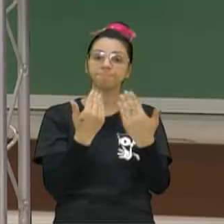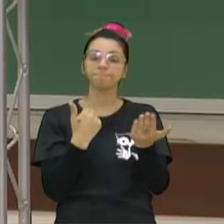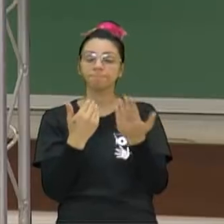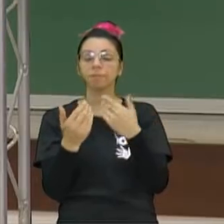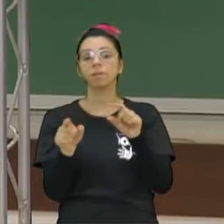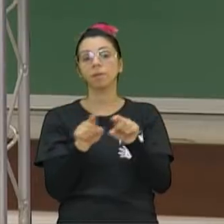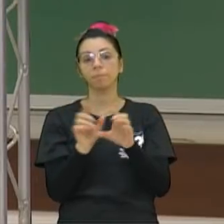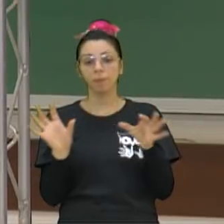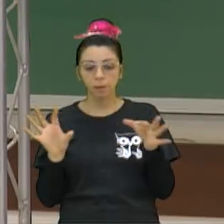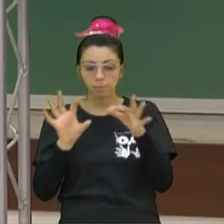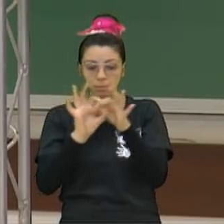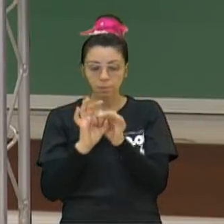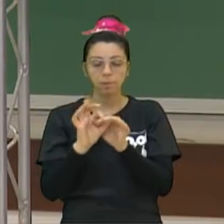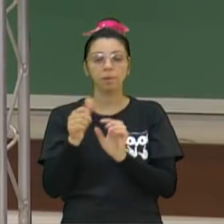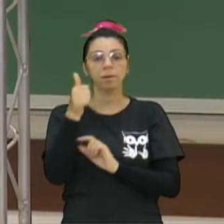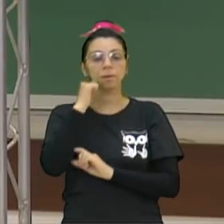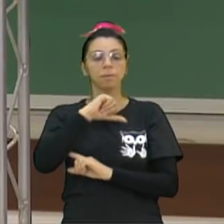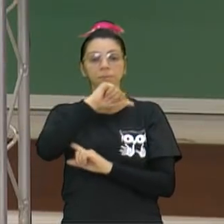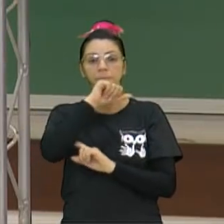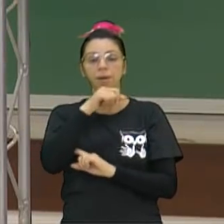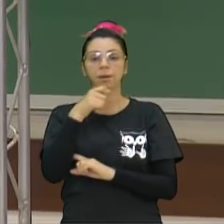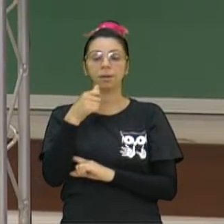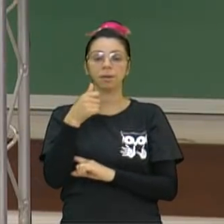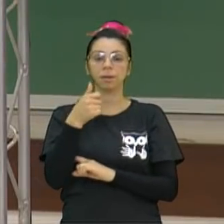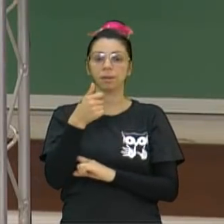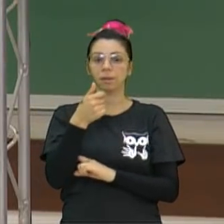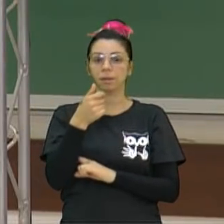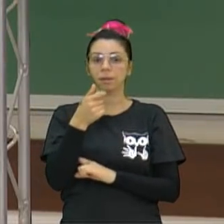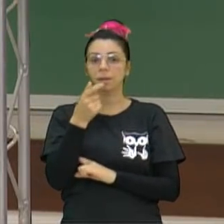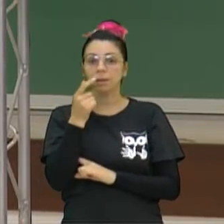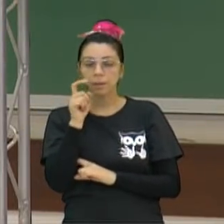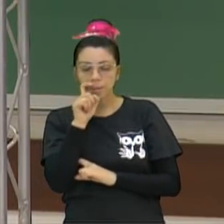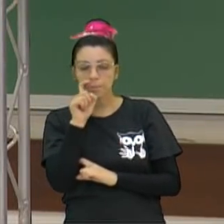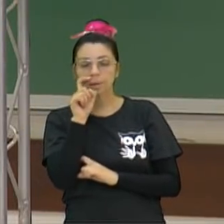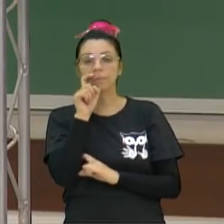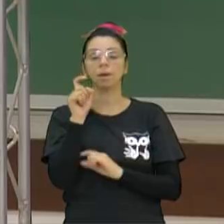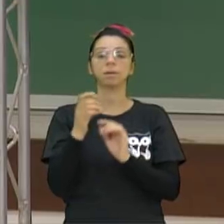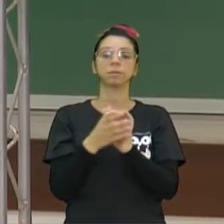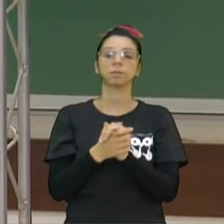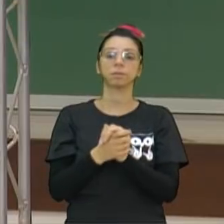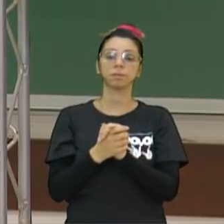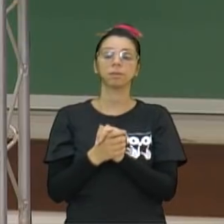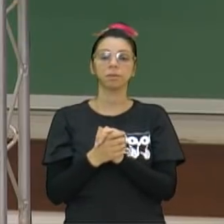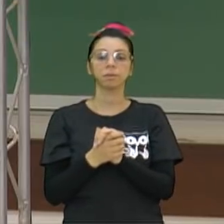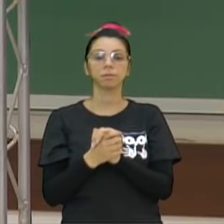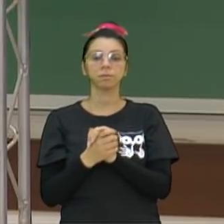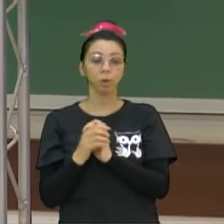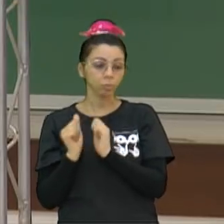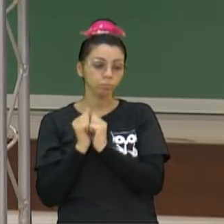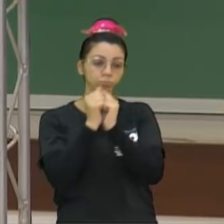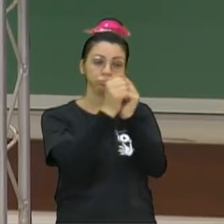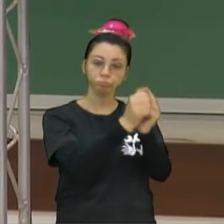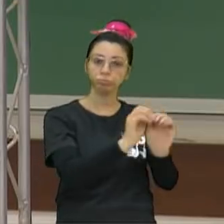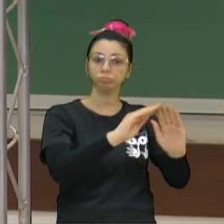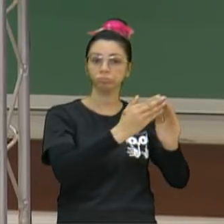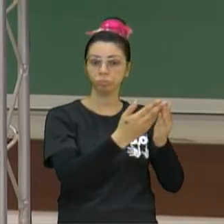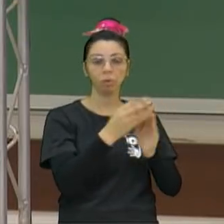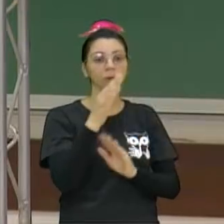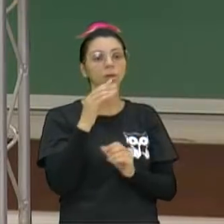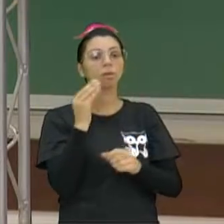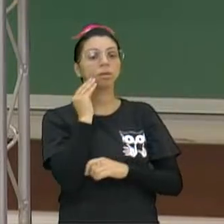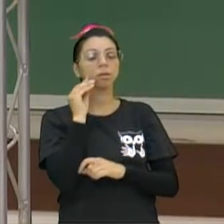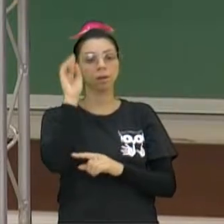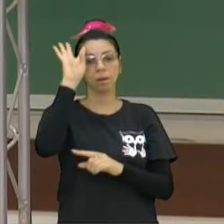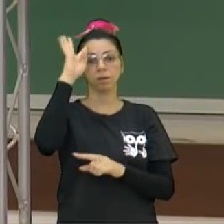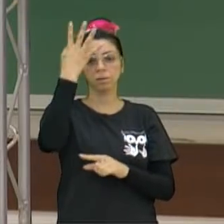dos pais para poder se sentir confiante de que eles a ajudariam a resolver o problema. E finalmente tem aqui uma